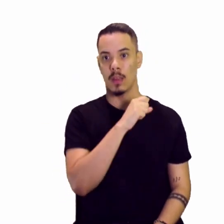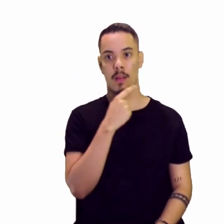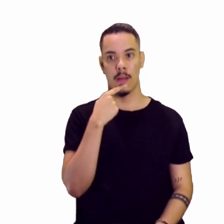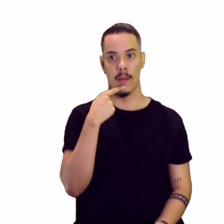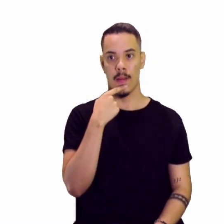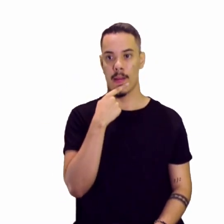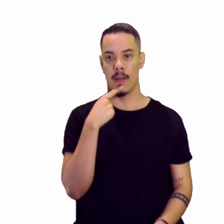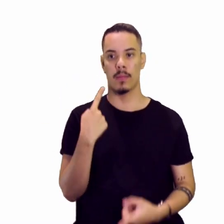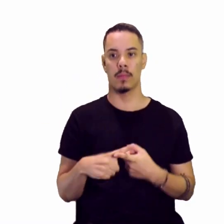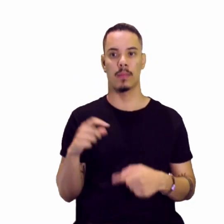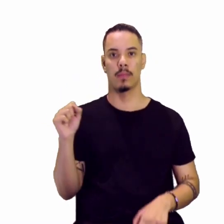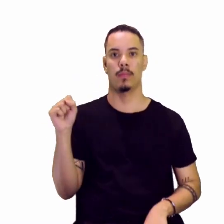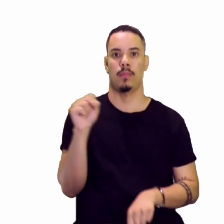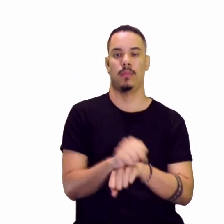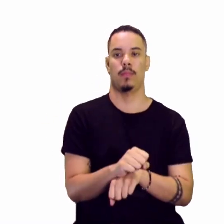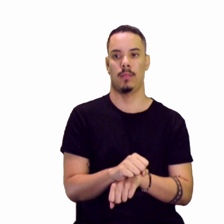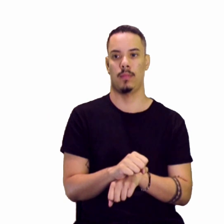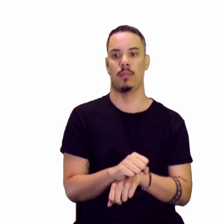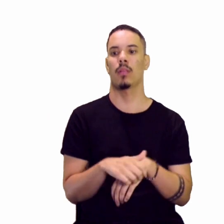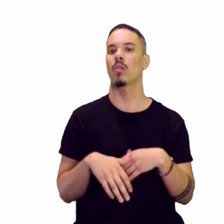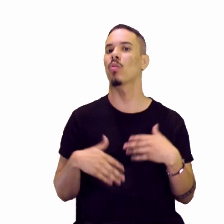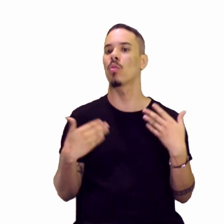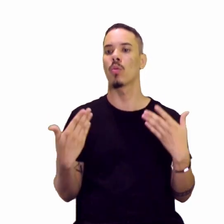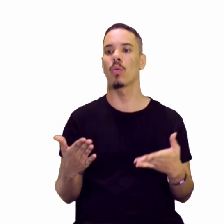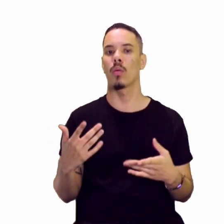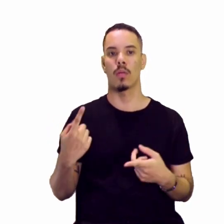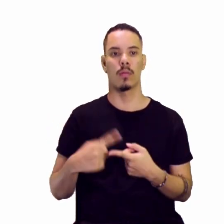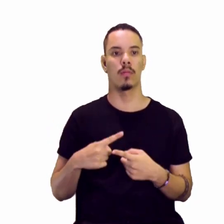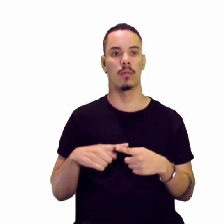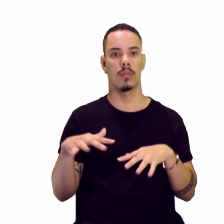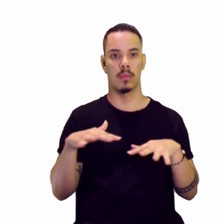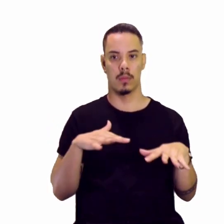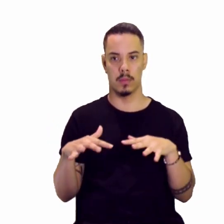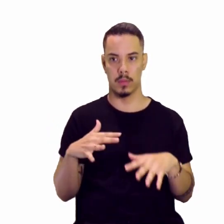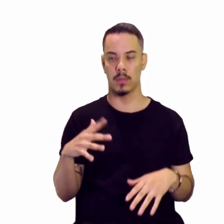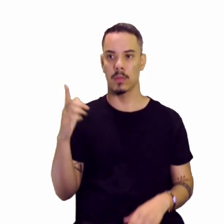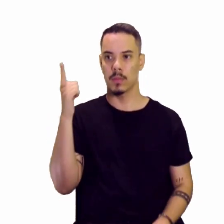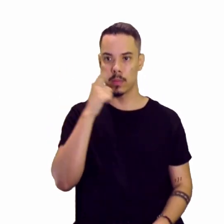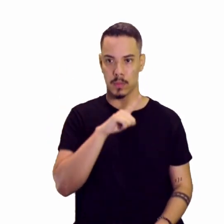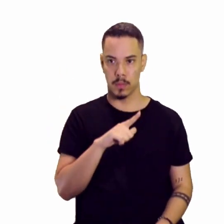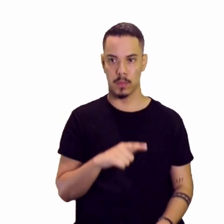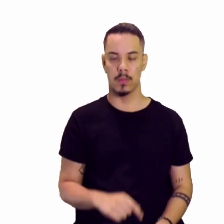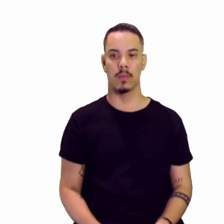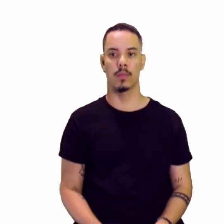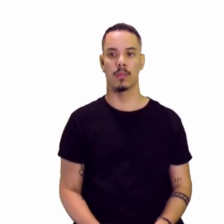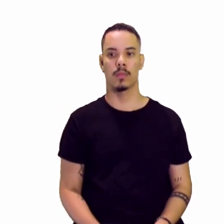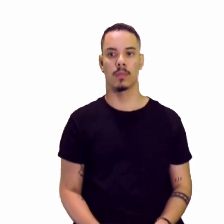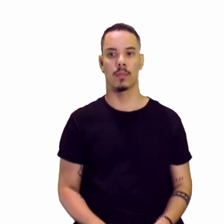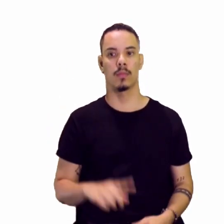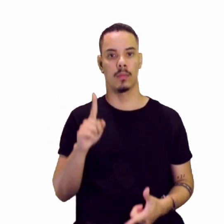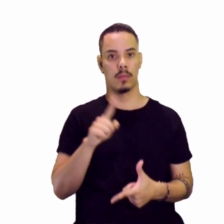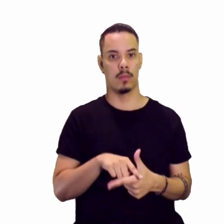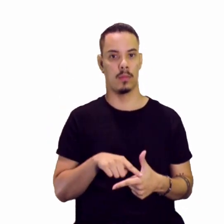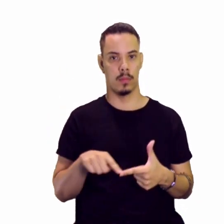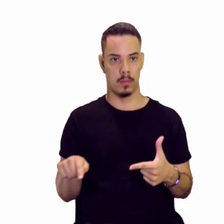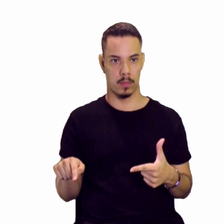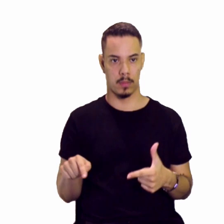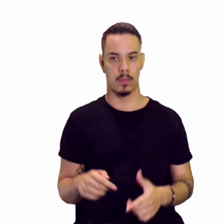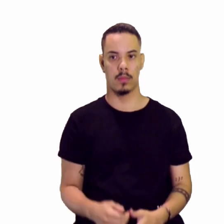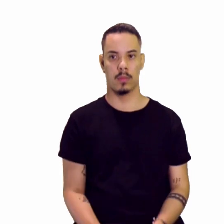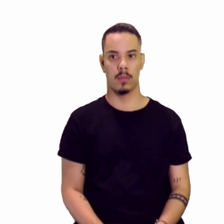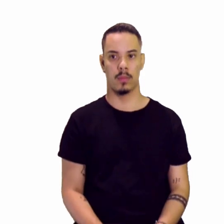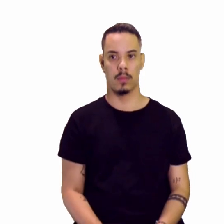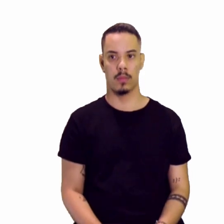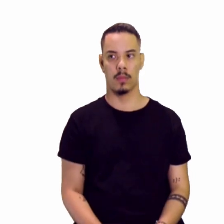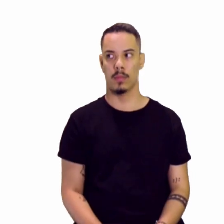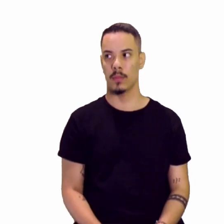paradas. Exatamente. Então, existe largada em movimento após entrar o safety car e tal, batidas, né? Divide por 3,6. Vamos